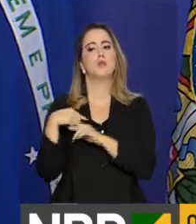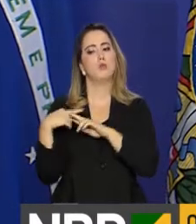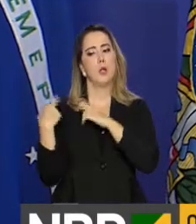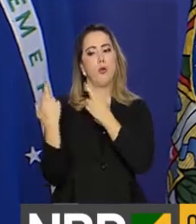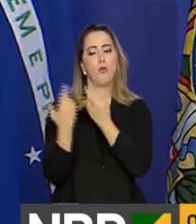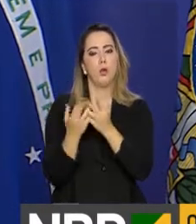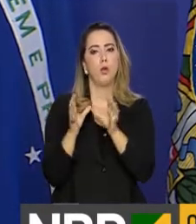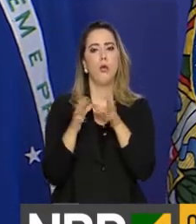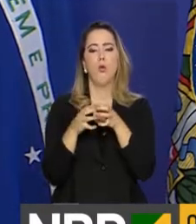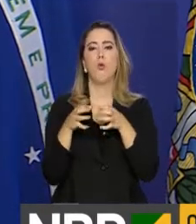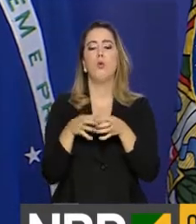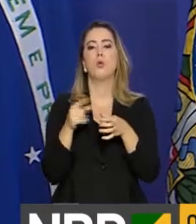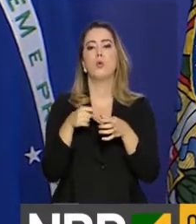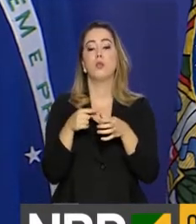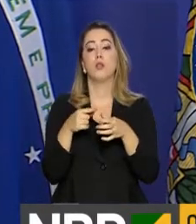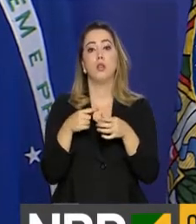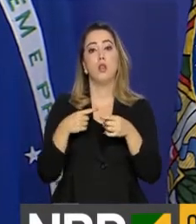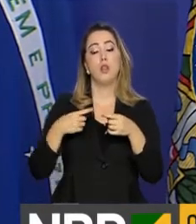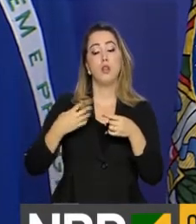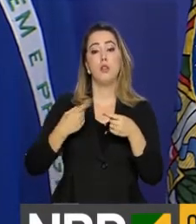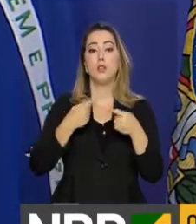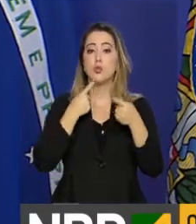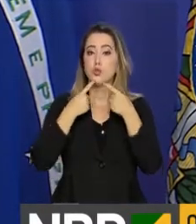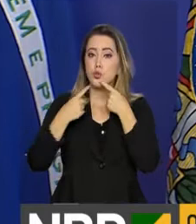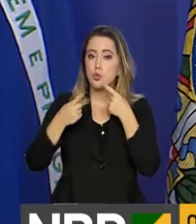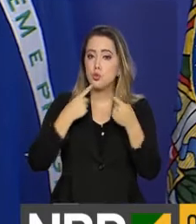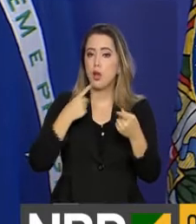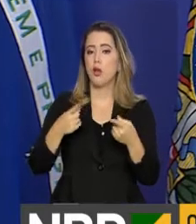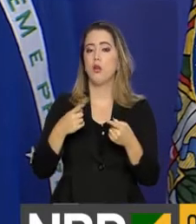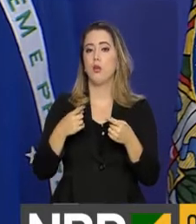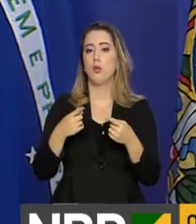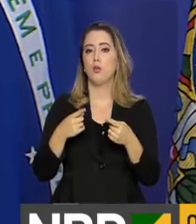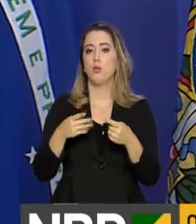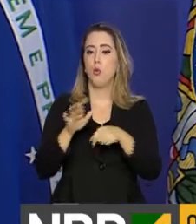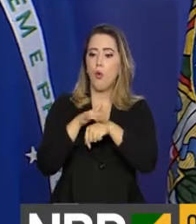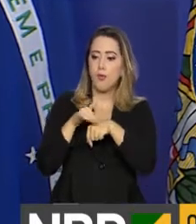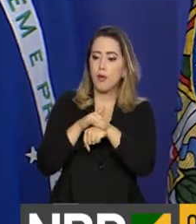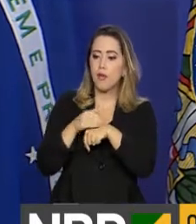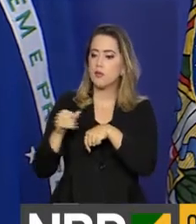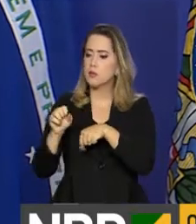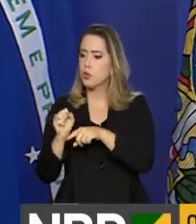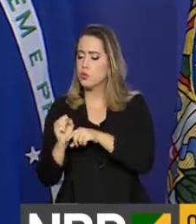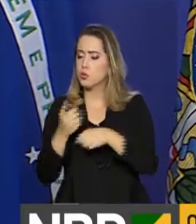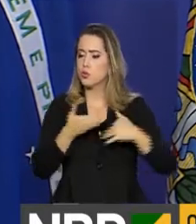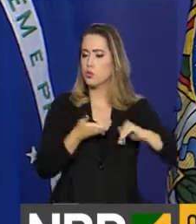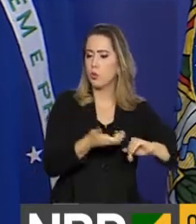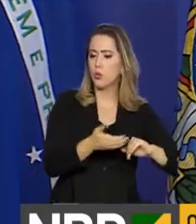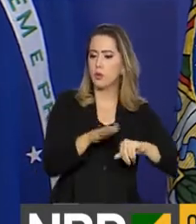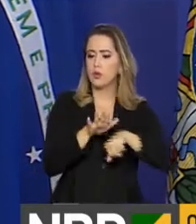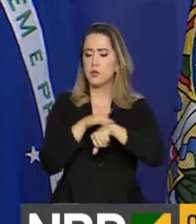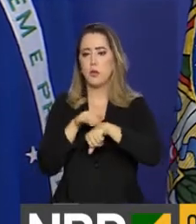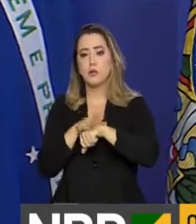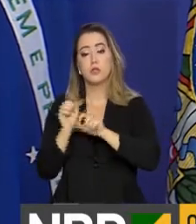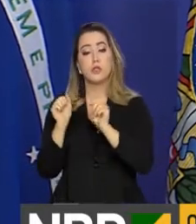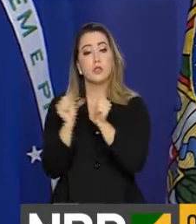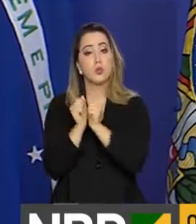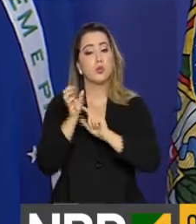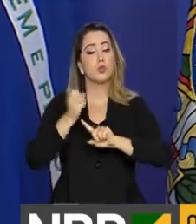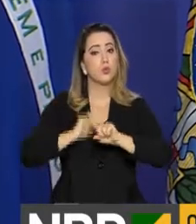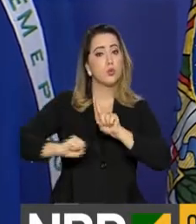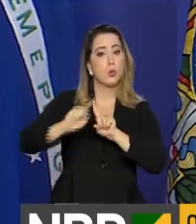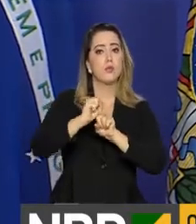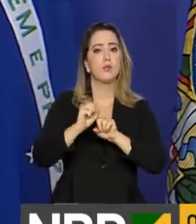diálogo diálogo com o congresso nacional o diálogo com a sociedade o que se verificou foi um intenso diálogo